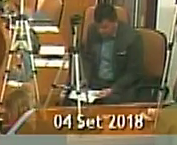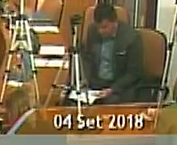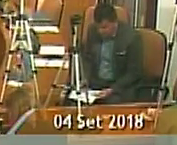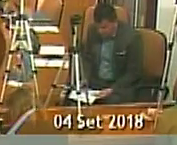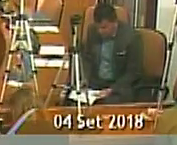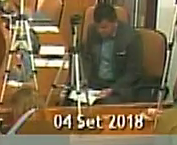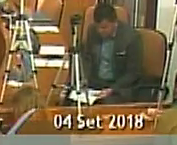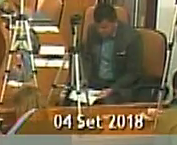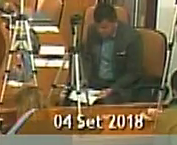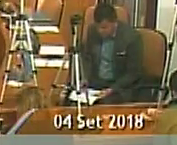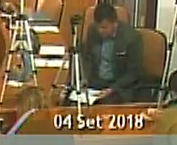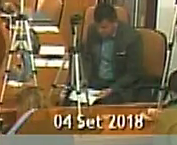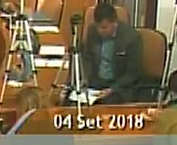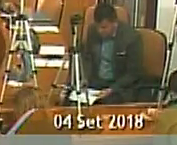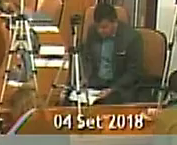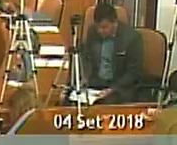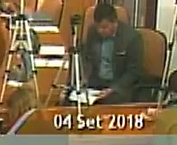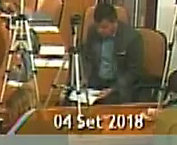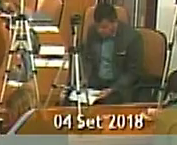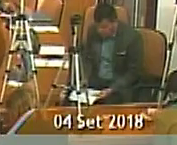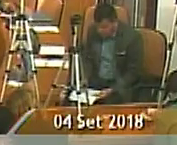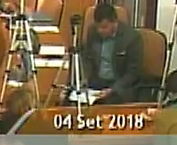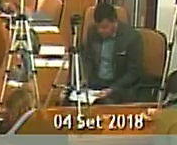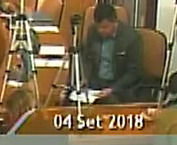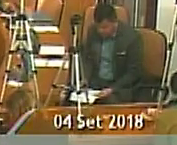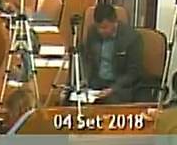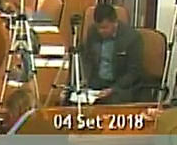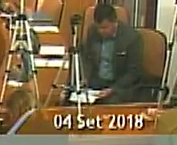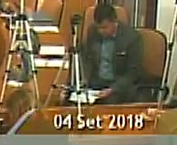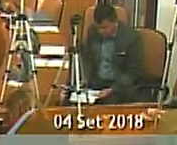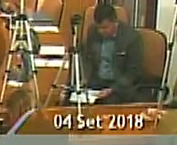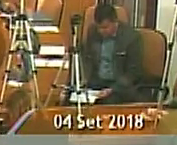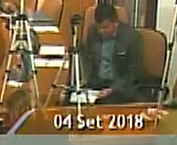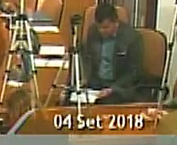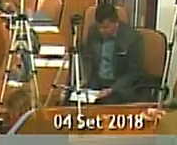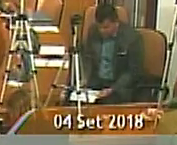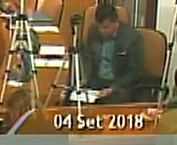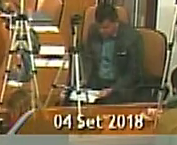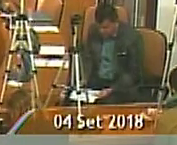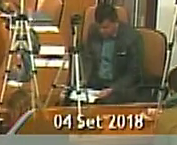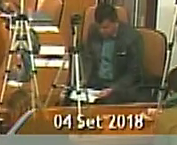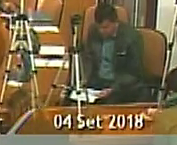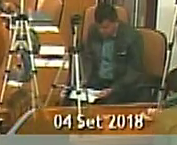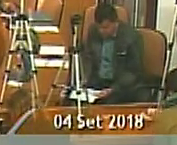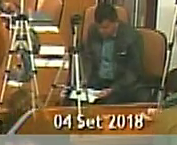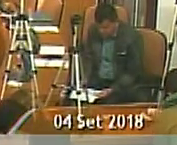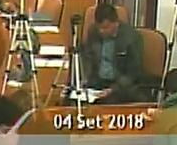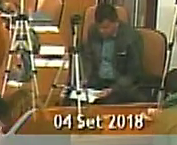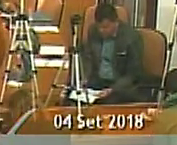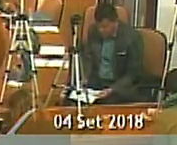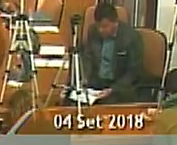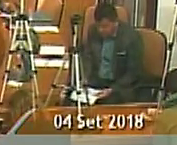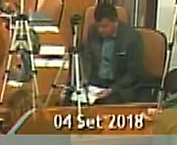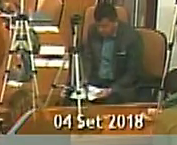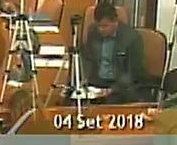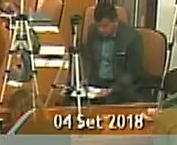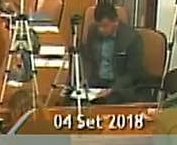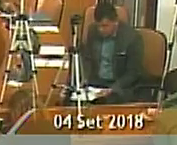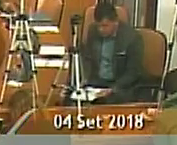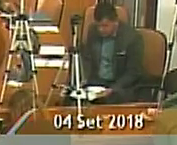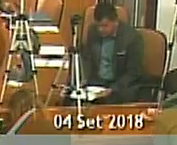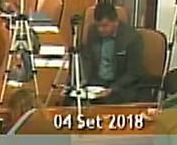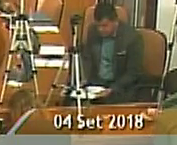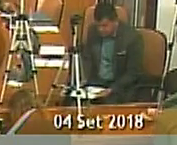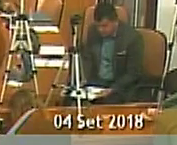Câmara e pelo YouTube, bom dia. Declaro aberta a 10ª sessão ordinária do segundo período legislativo do ano 2018, da